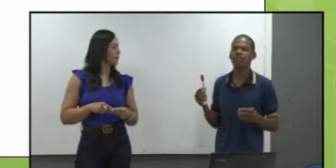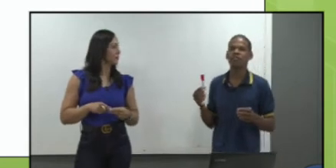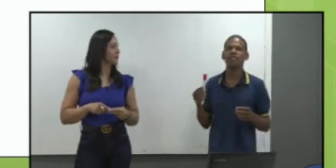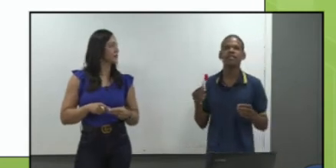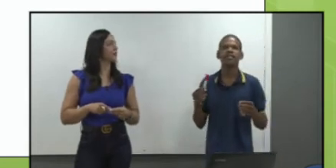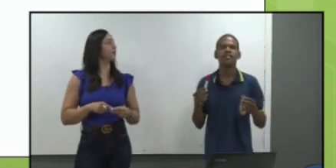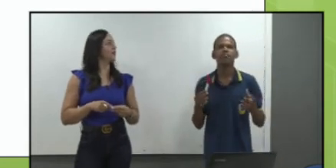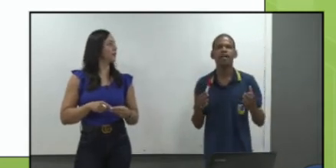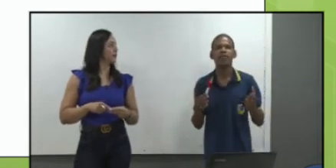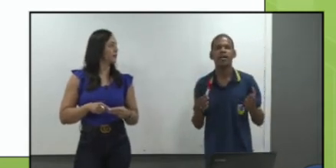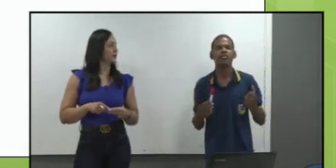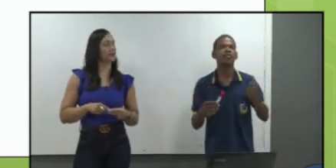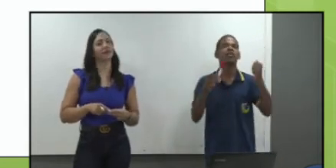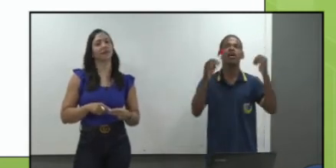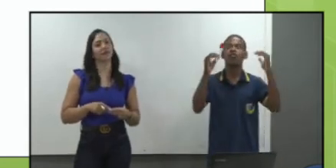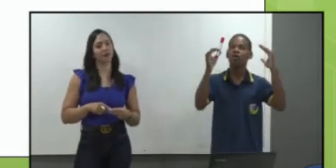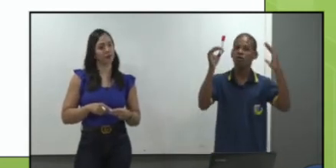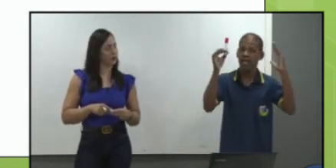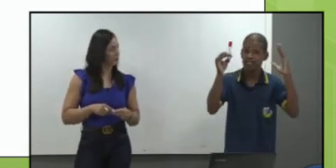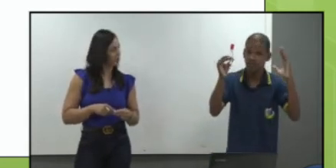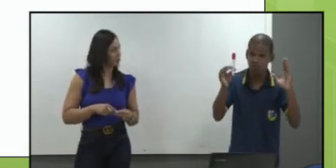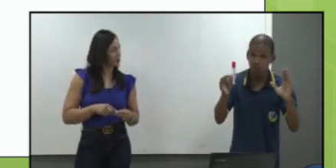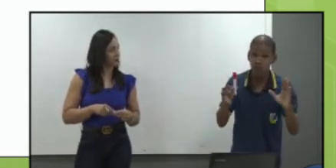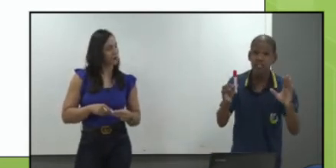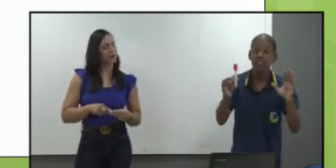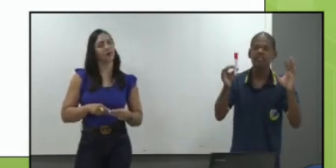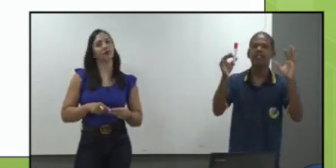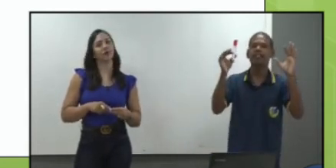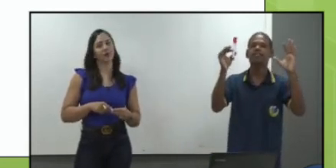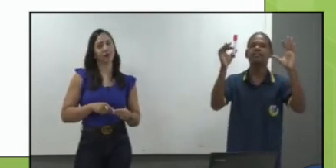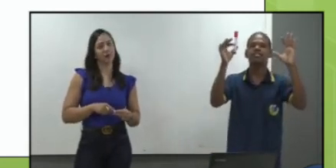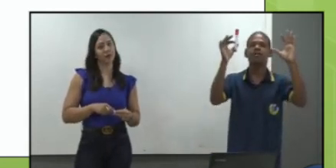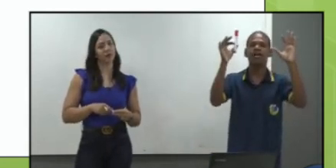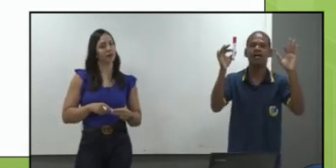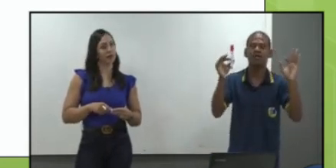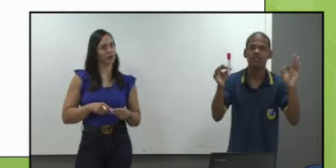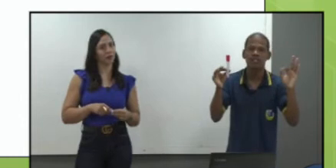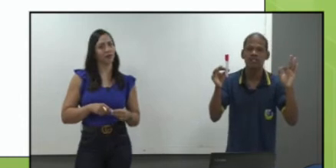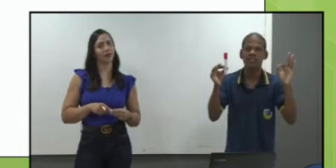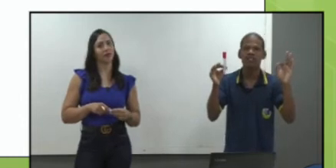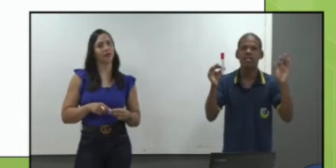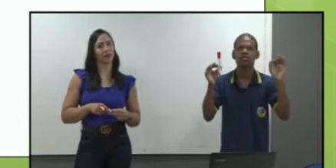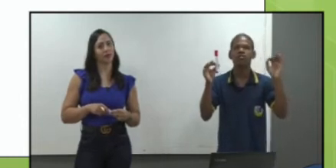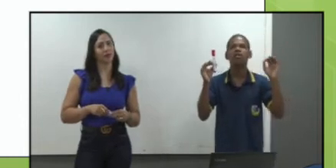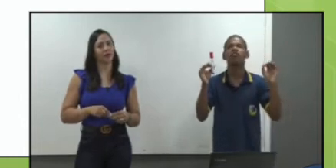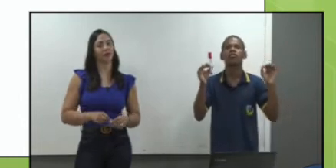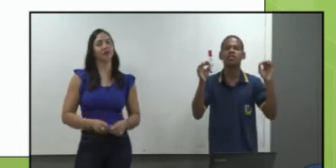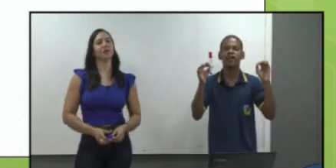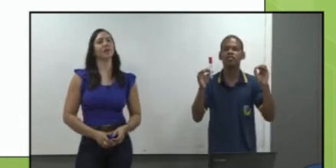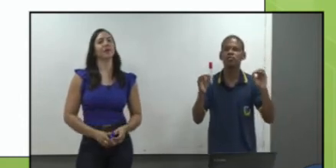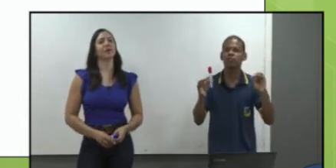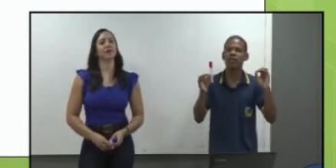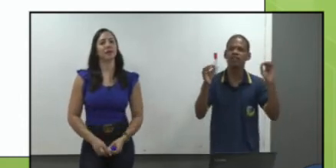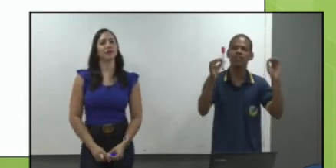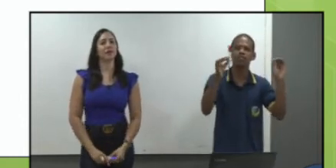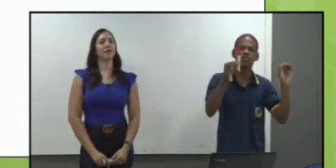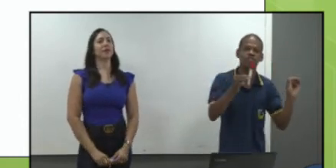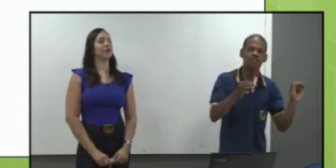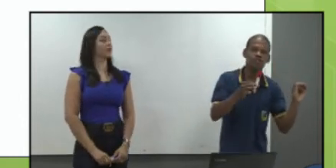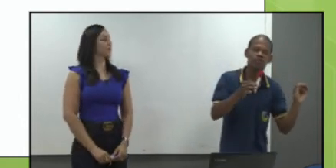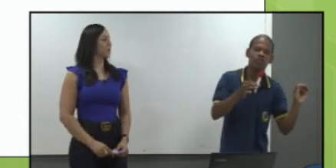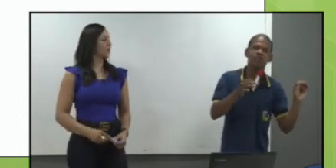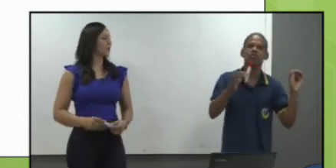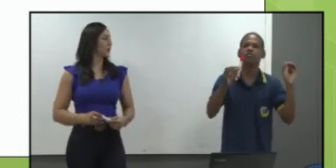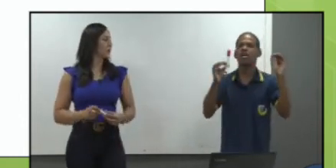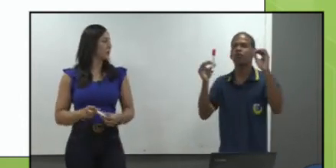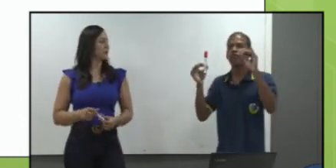da professora e pegar o gancho aqui, ó. Qualquer dúvida em relação à aula, tá certo? Você vai no PV do